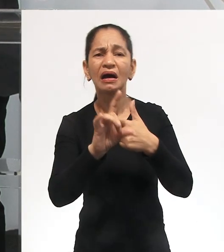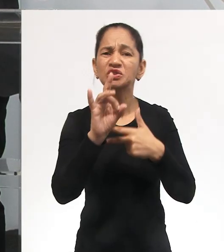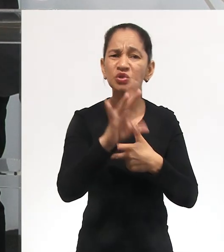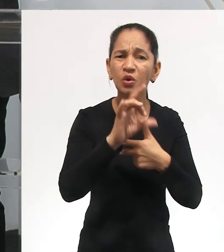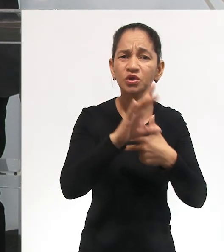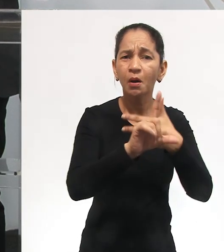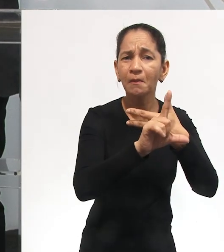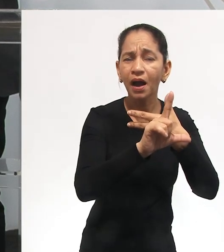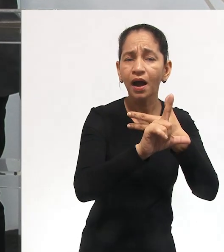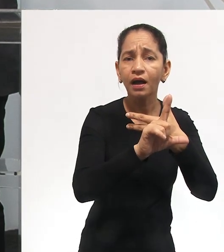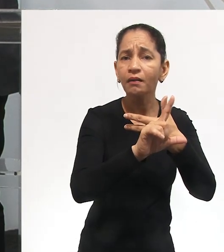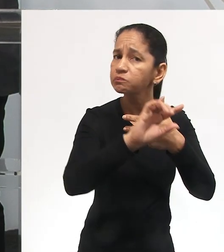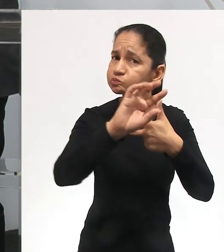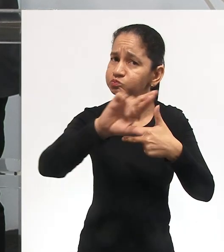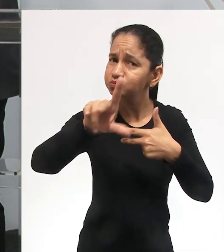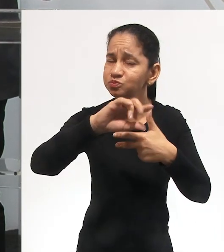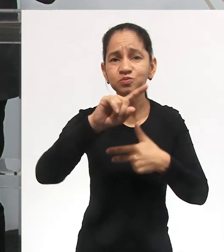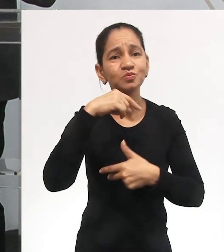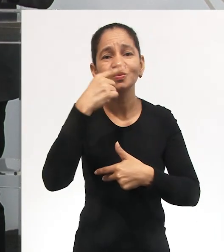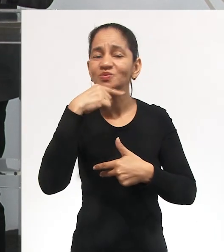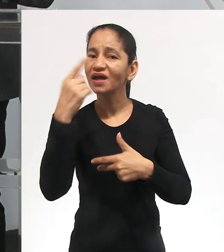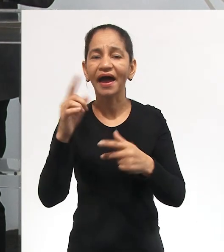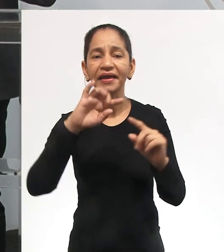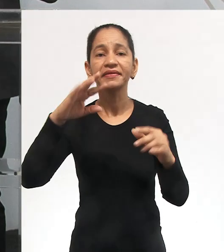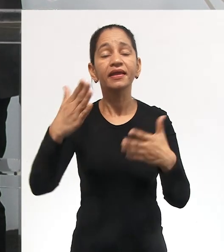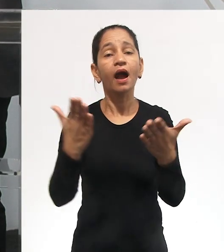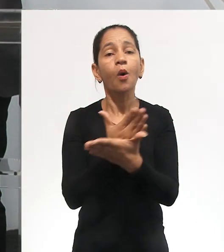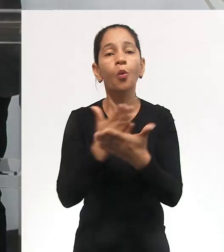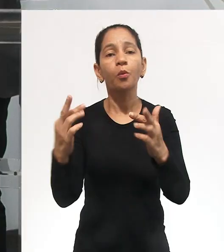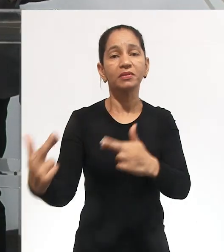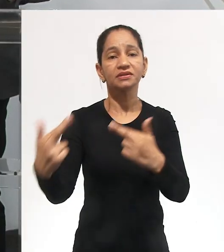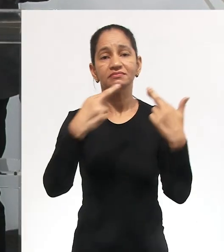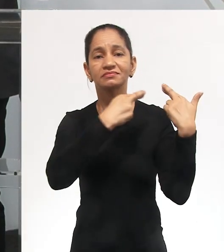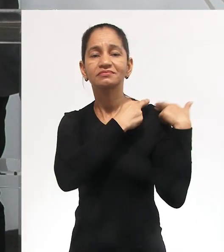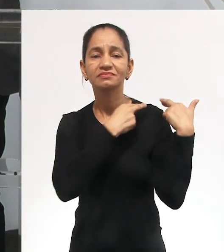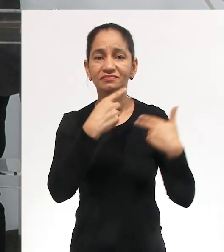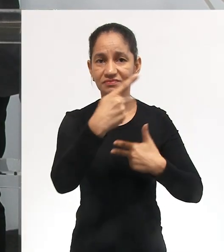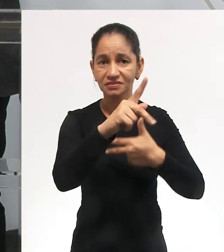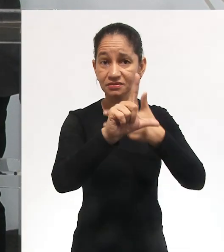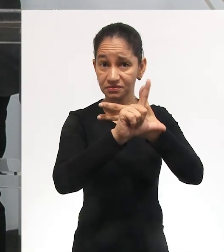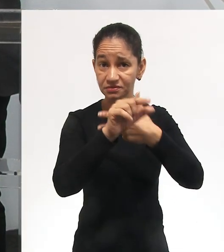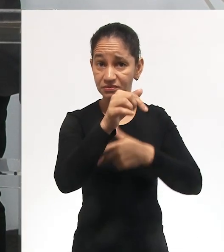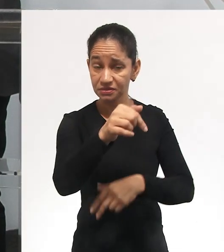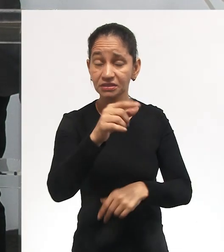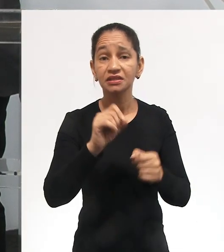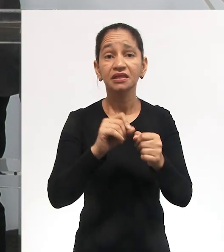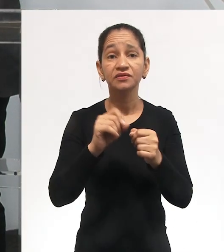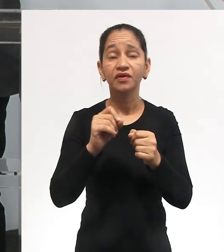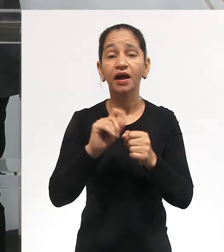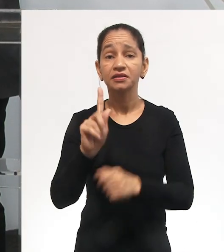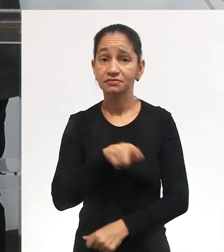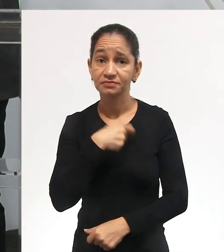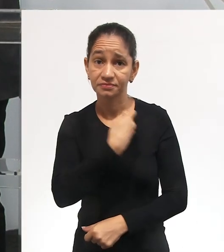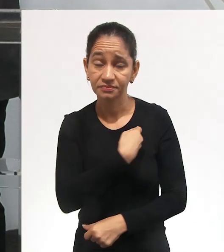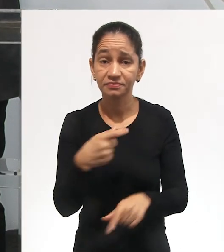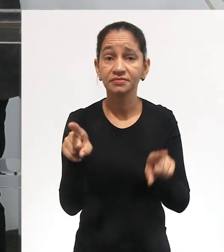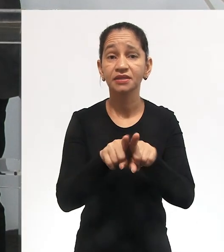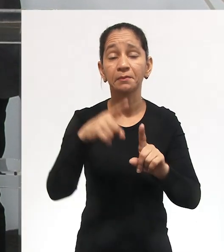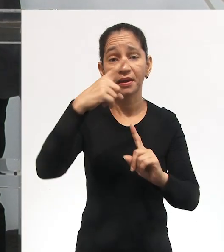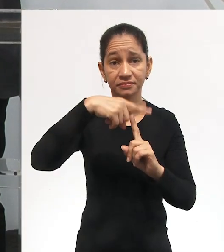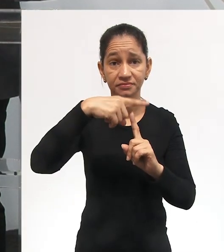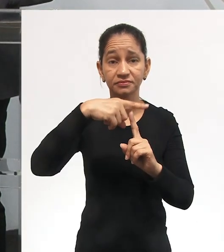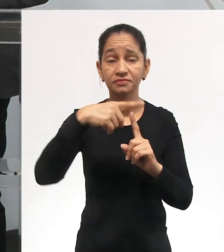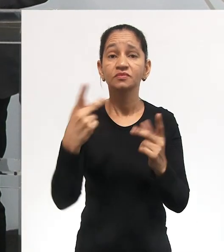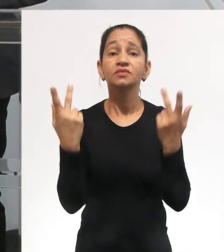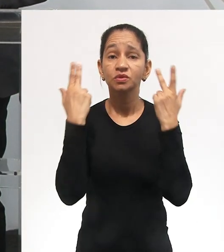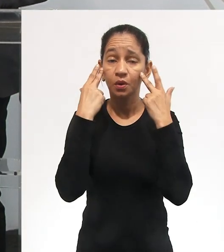que ele executa, né, que tem muito a ver com o poder judiciário, né, muito a ver com o poder executivo, além também, né, de fiscalizar como função típica, né, fiscalizar